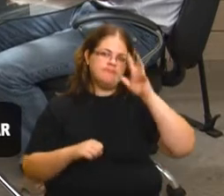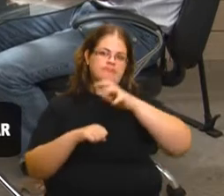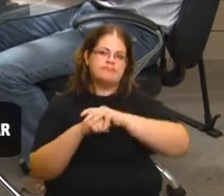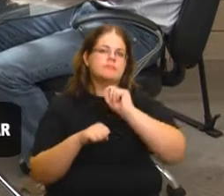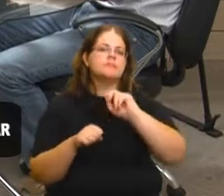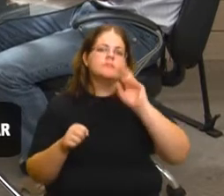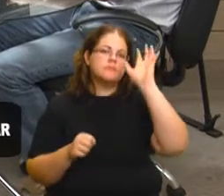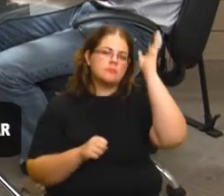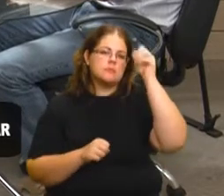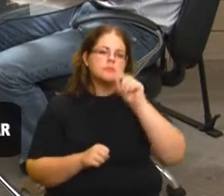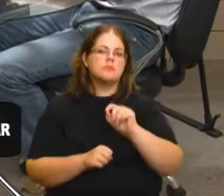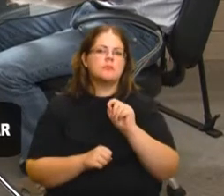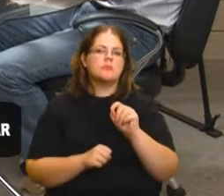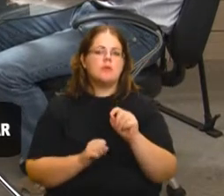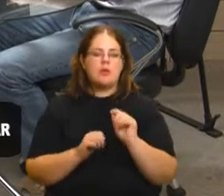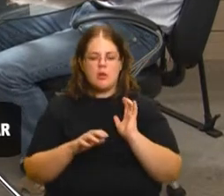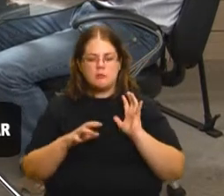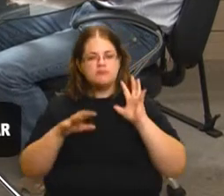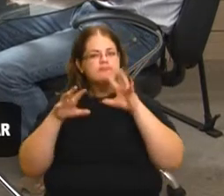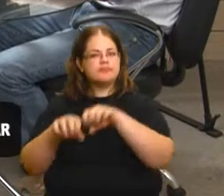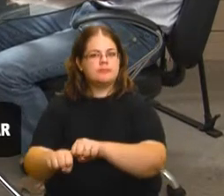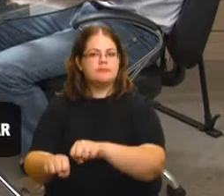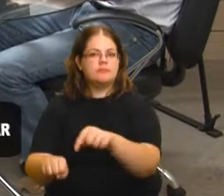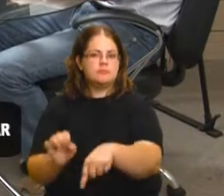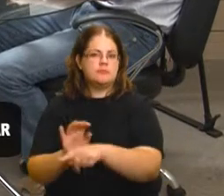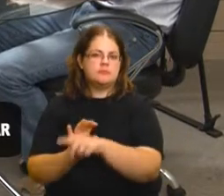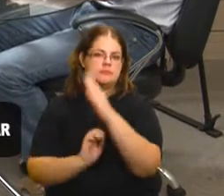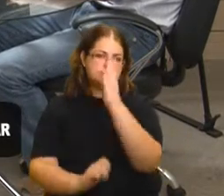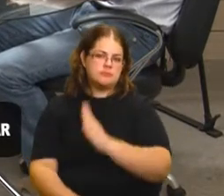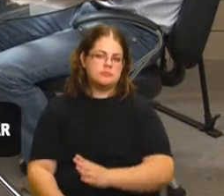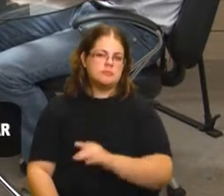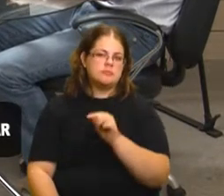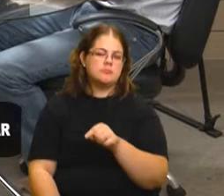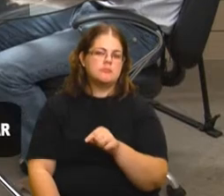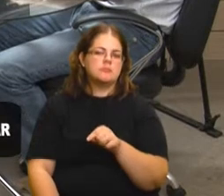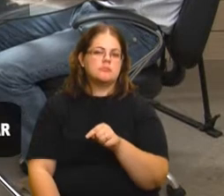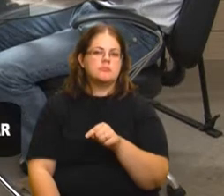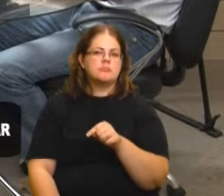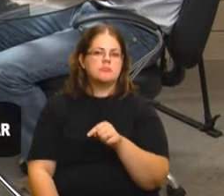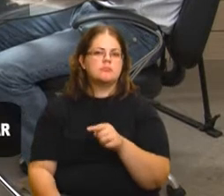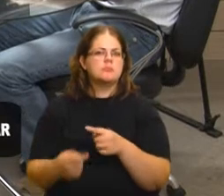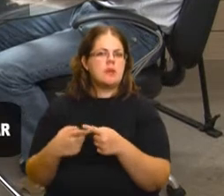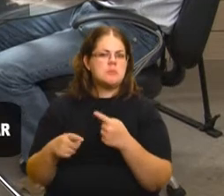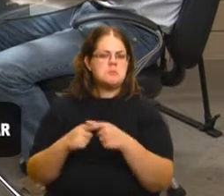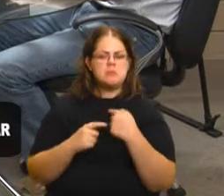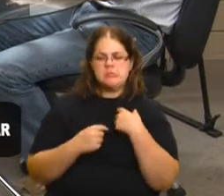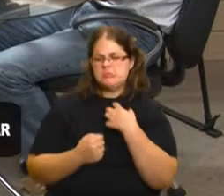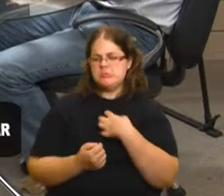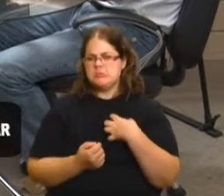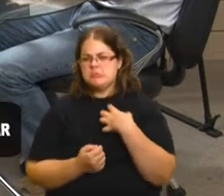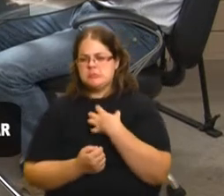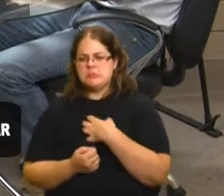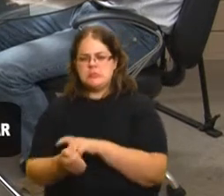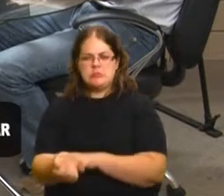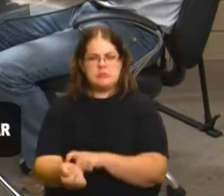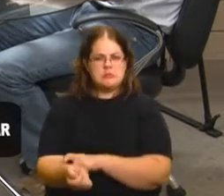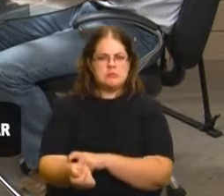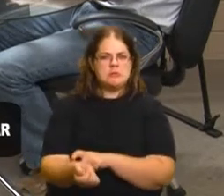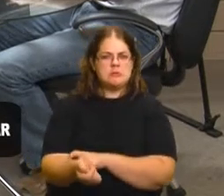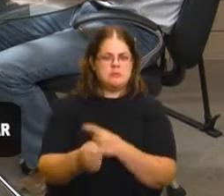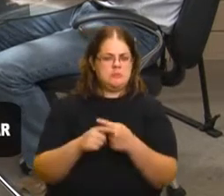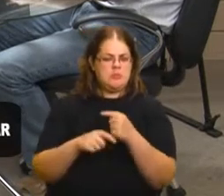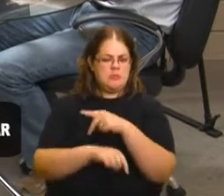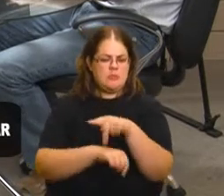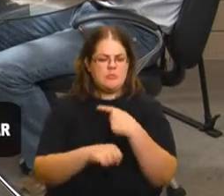resolveram tomar o país. O golpe militar aconteceu. Mas eles estavam inquietos porque viam o país